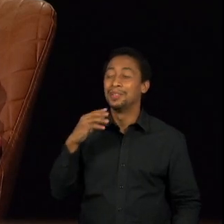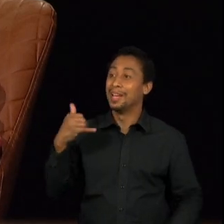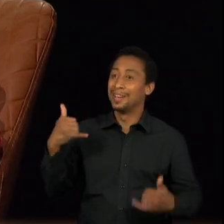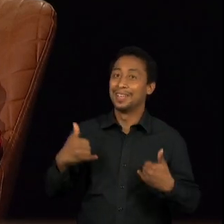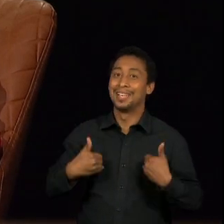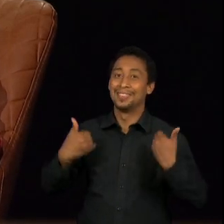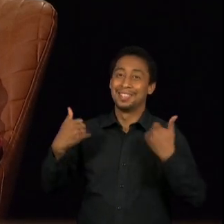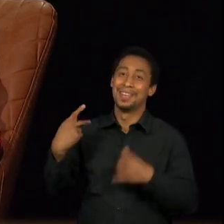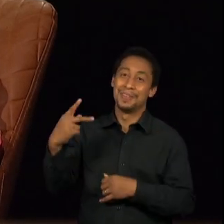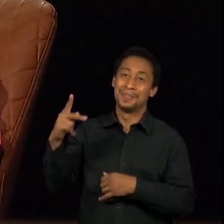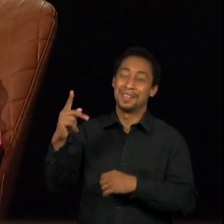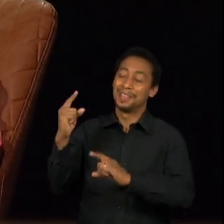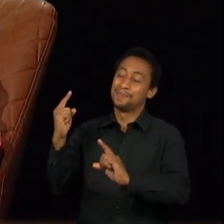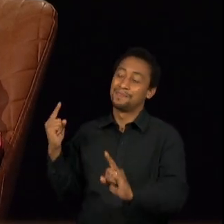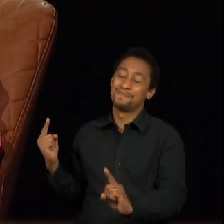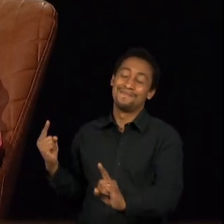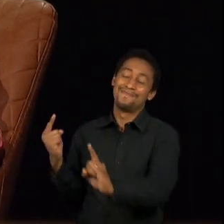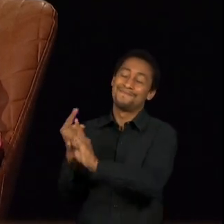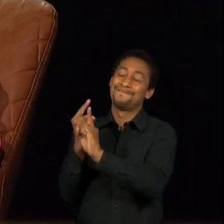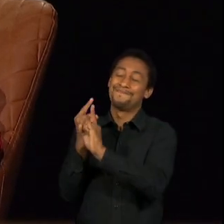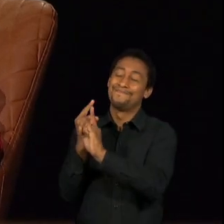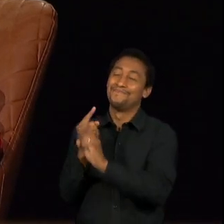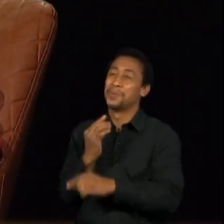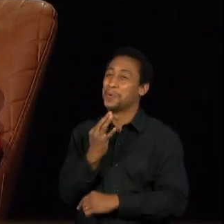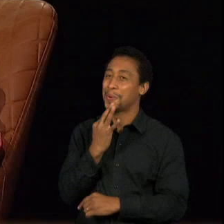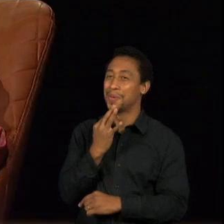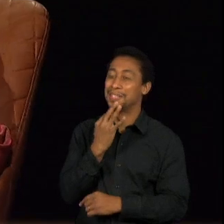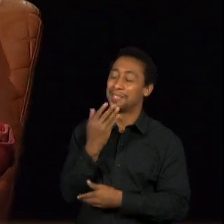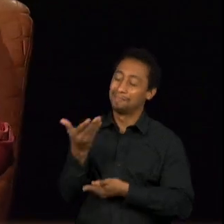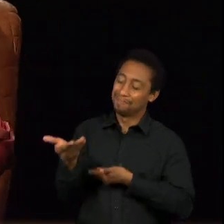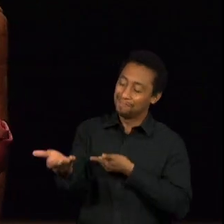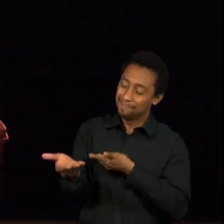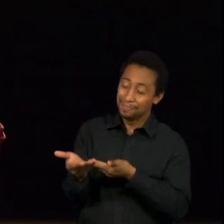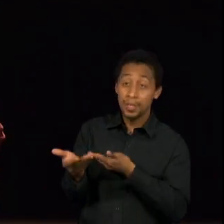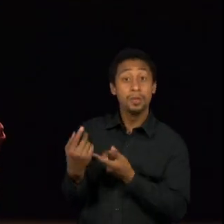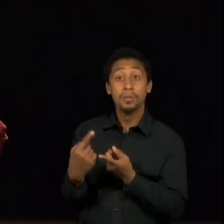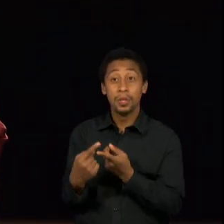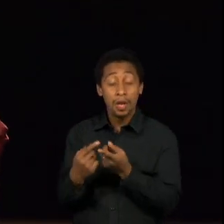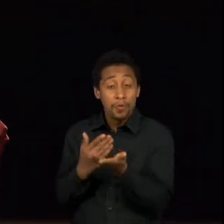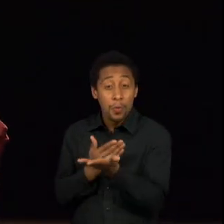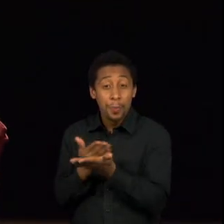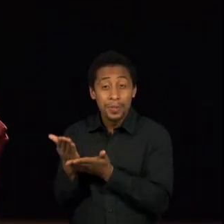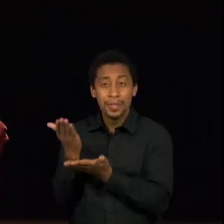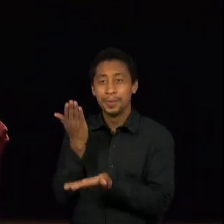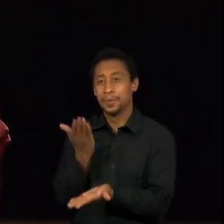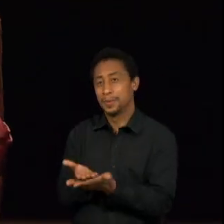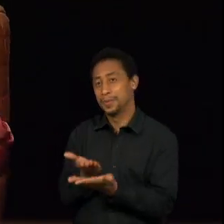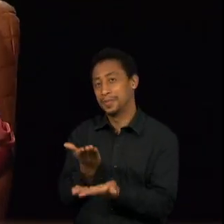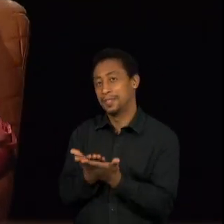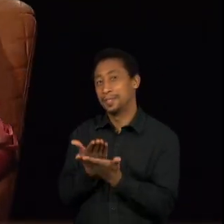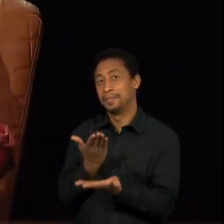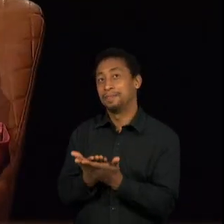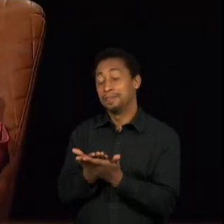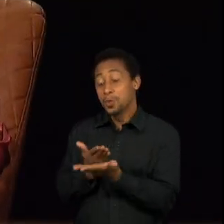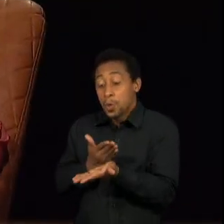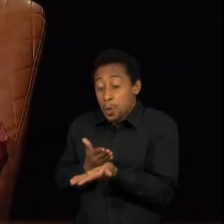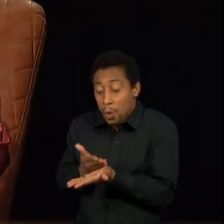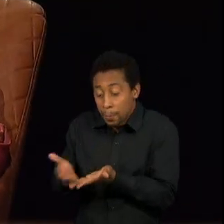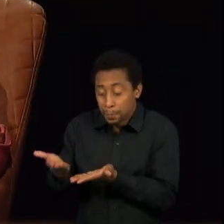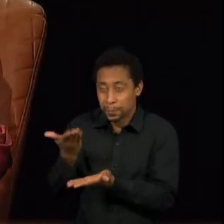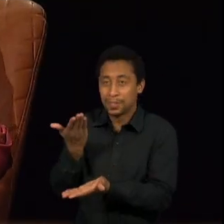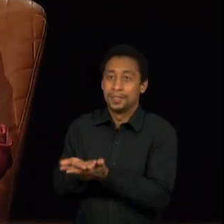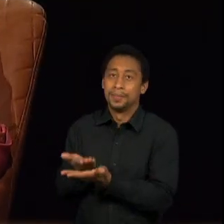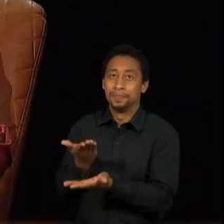foi nesse dia que nós nos conhecemos, comecinho de aulas, né? Começando o ano letivo, março,